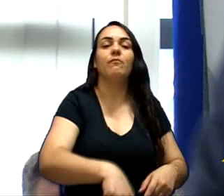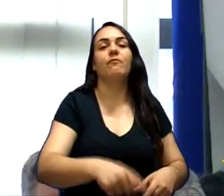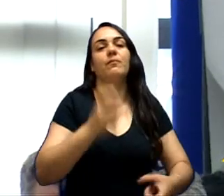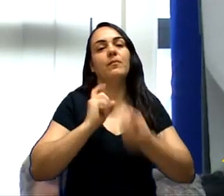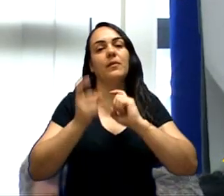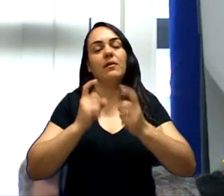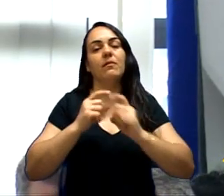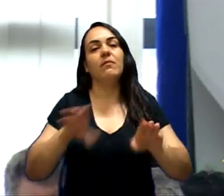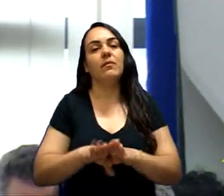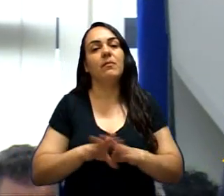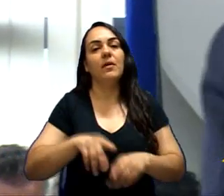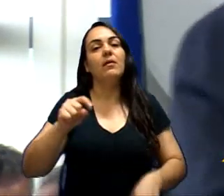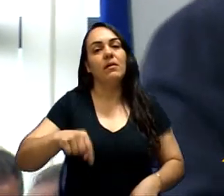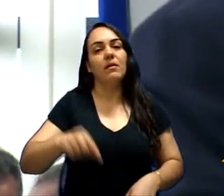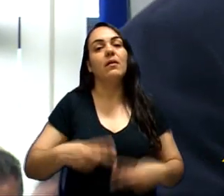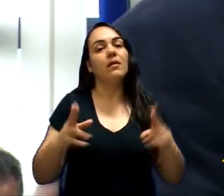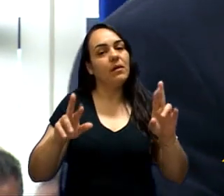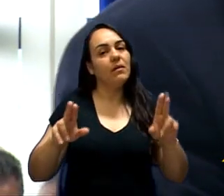temos...